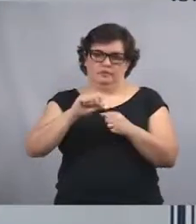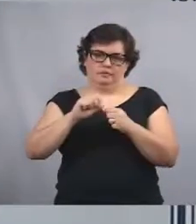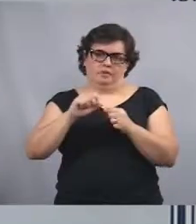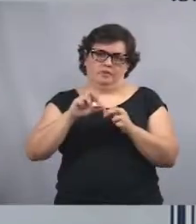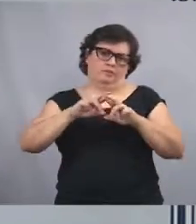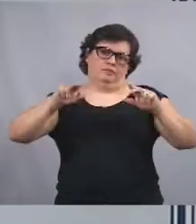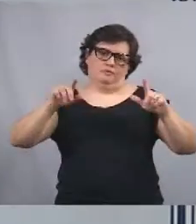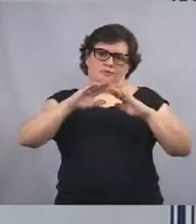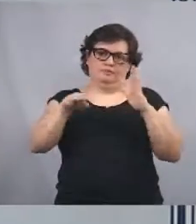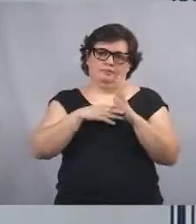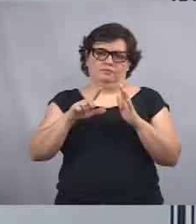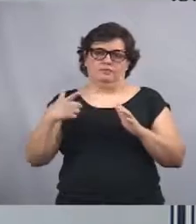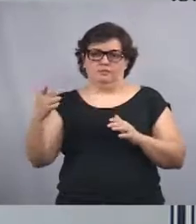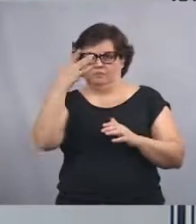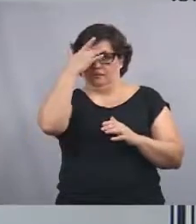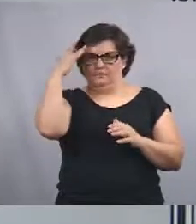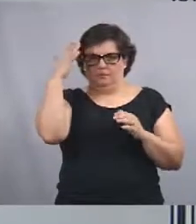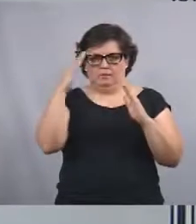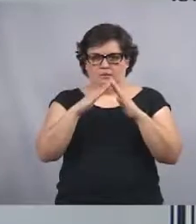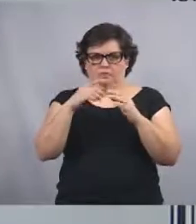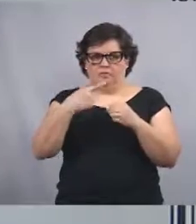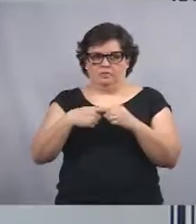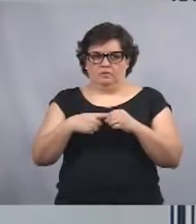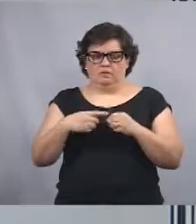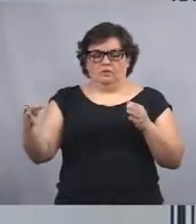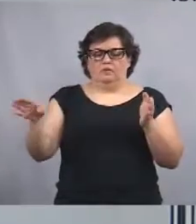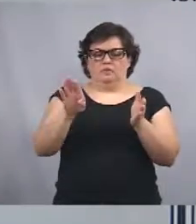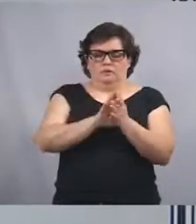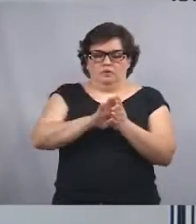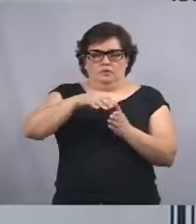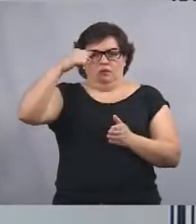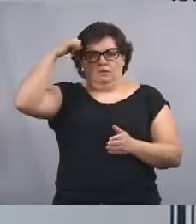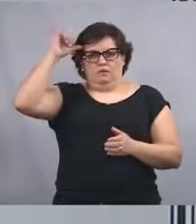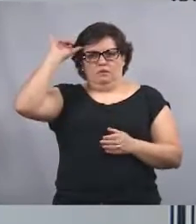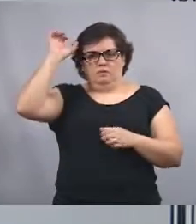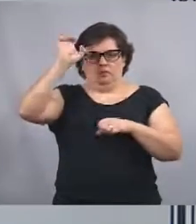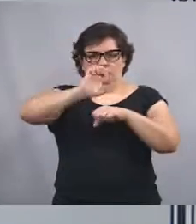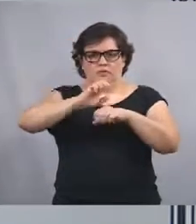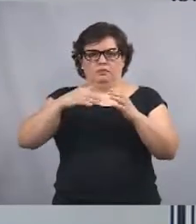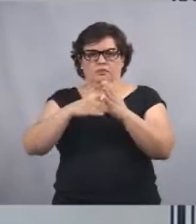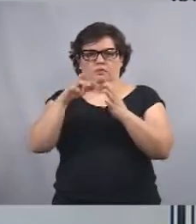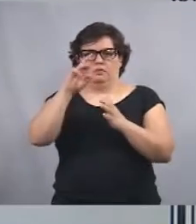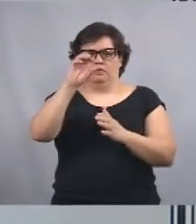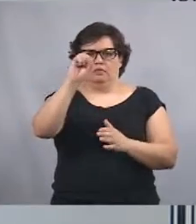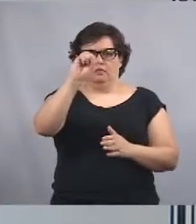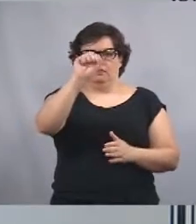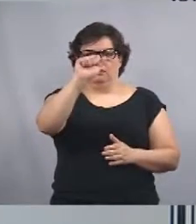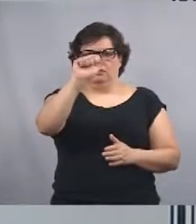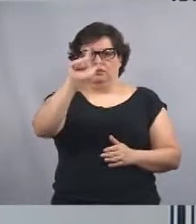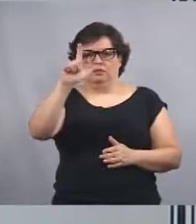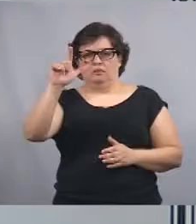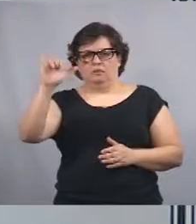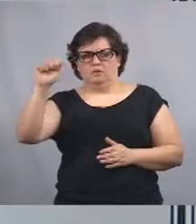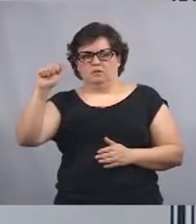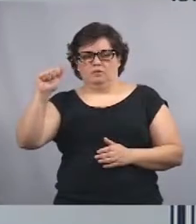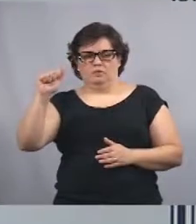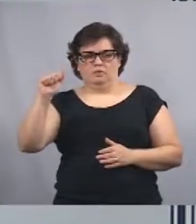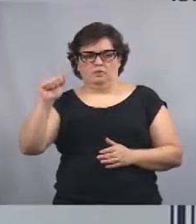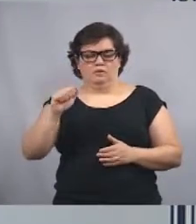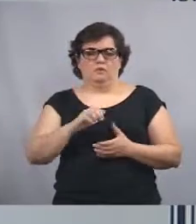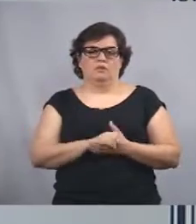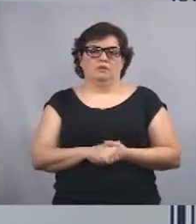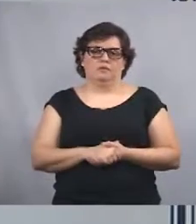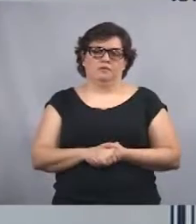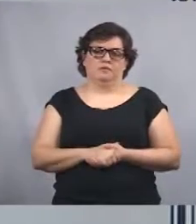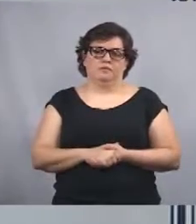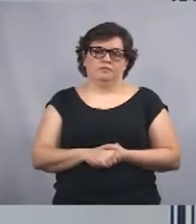munícipes, vindo diretamente da Fazenda do Estado até Rosália, de Rosália até a pista, e aí chegar